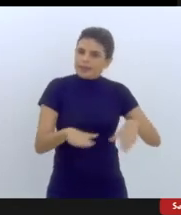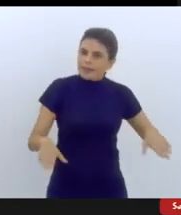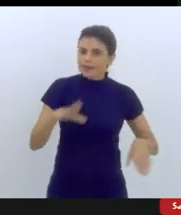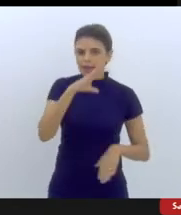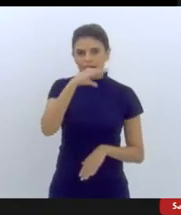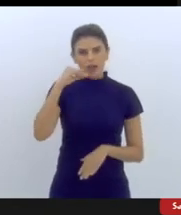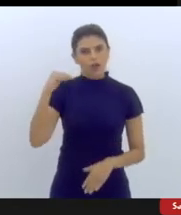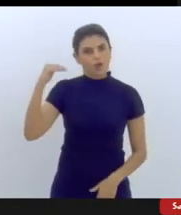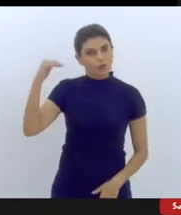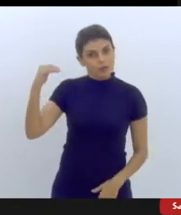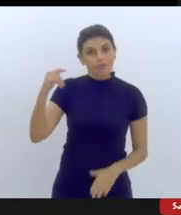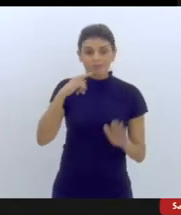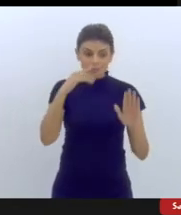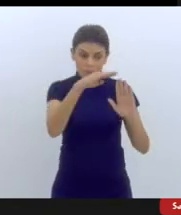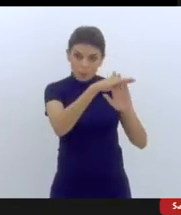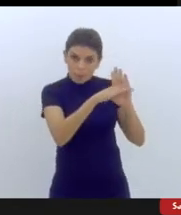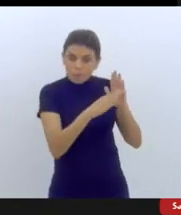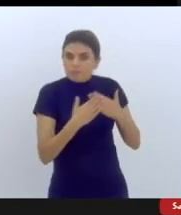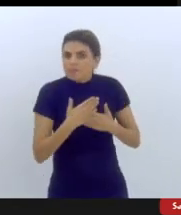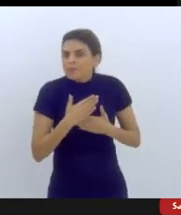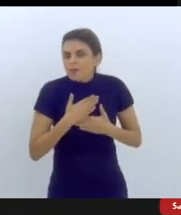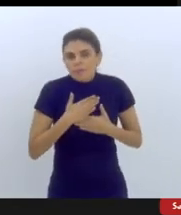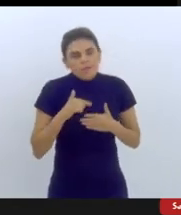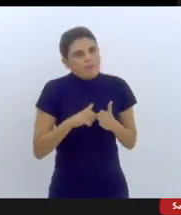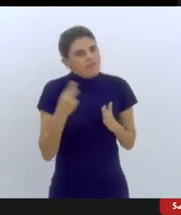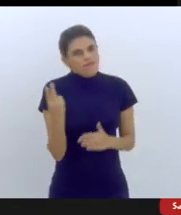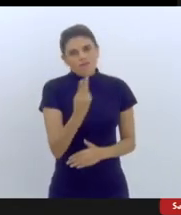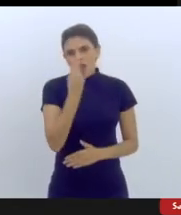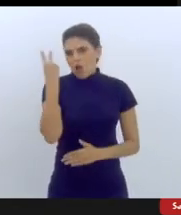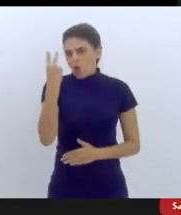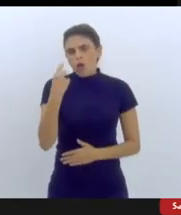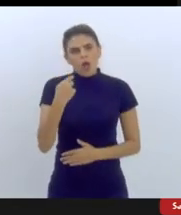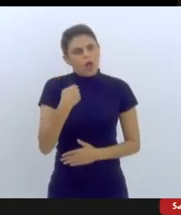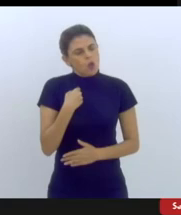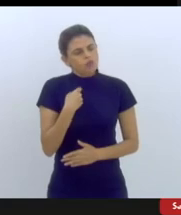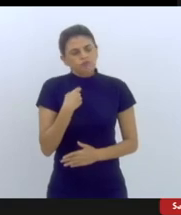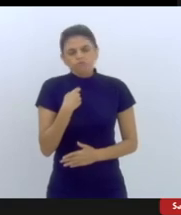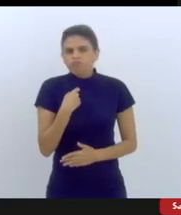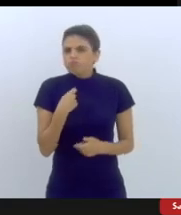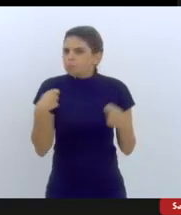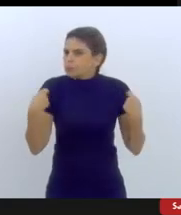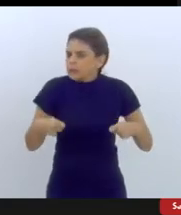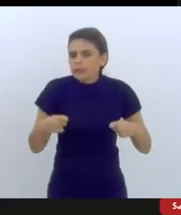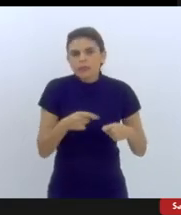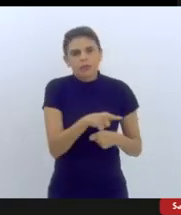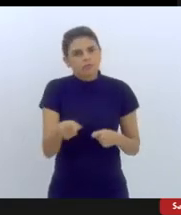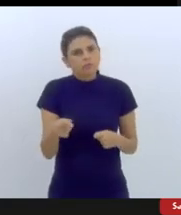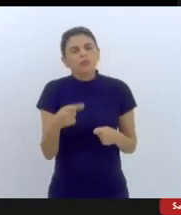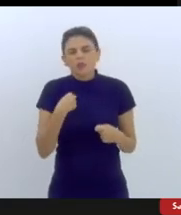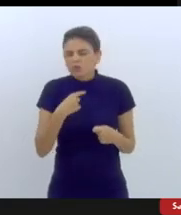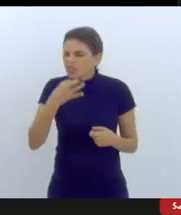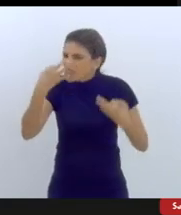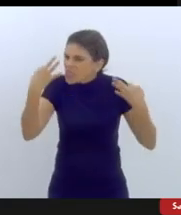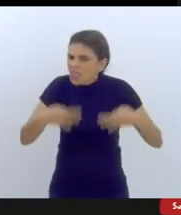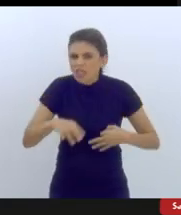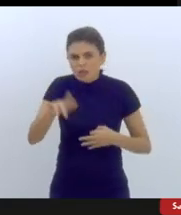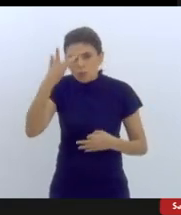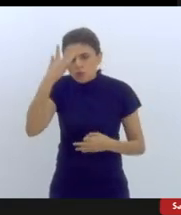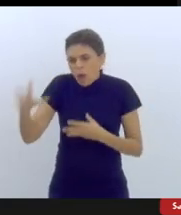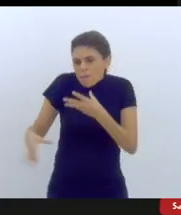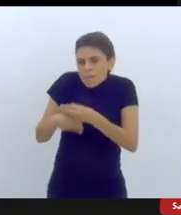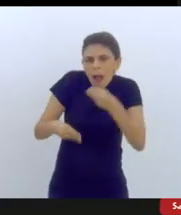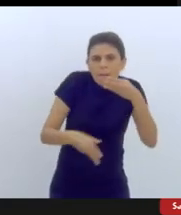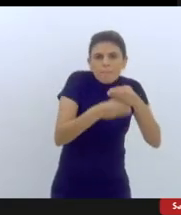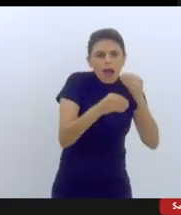adolescentes, uma pauta que para mim é muito cara, não abro mão, e eu tenho certeza que todas as emendas vieram,